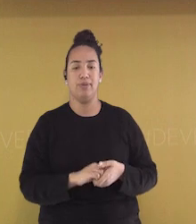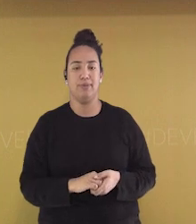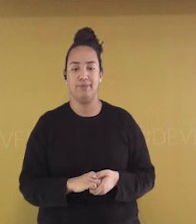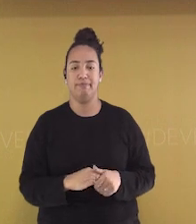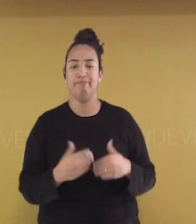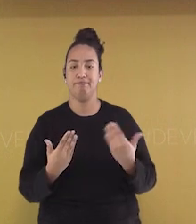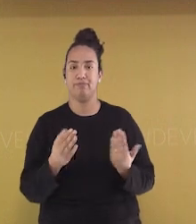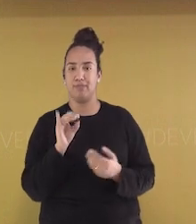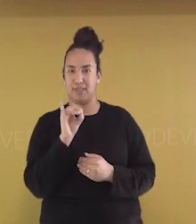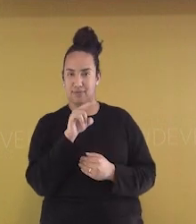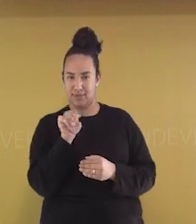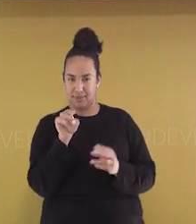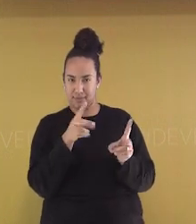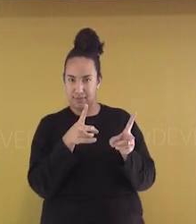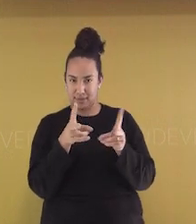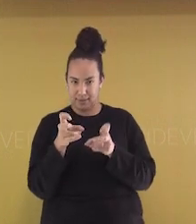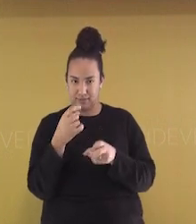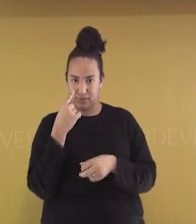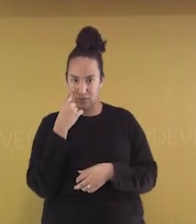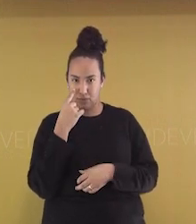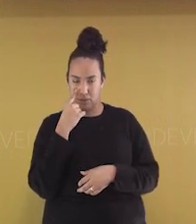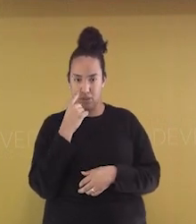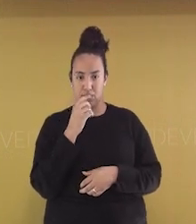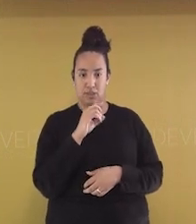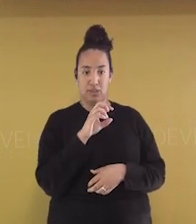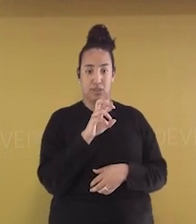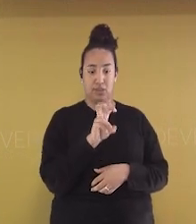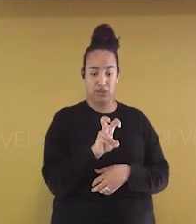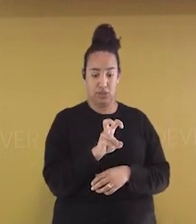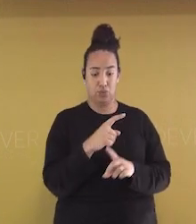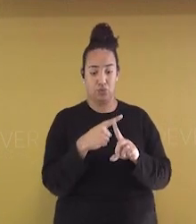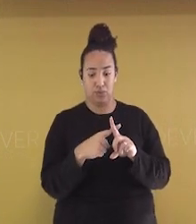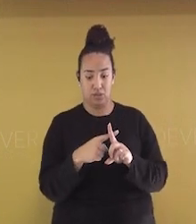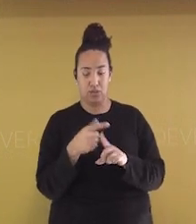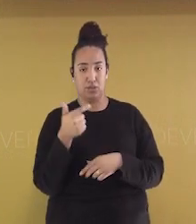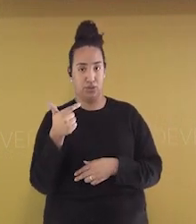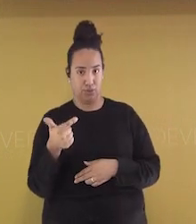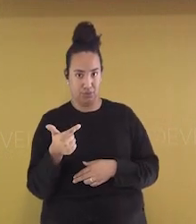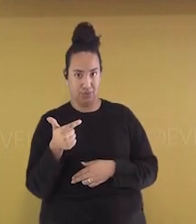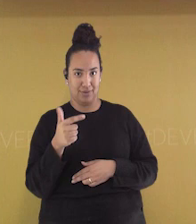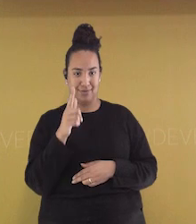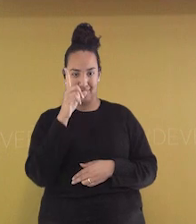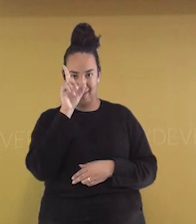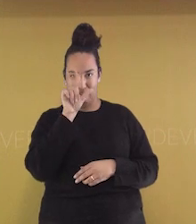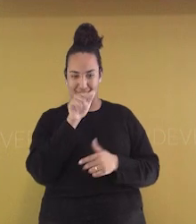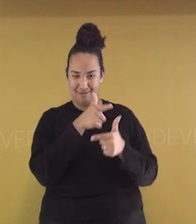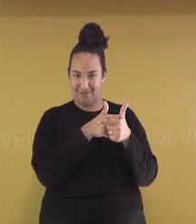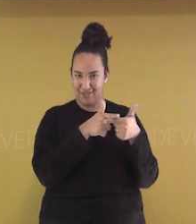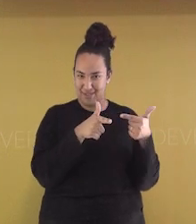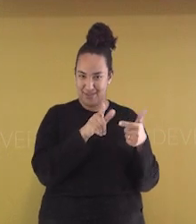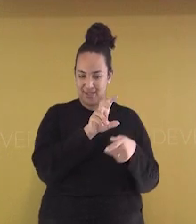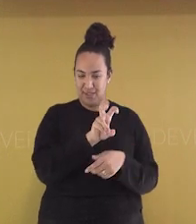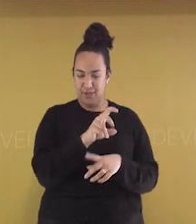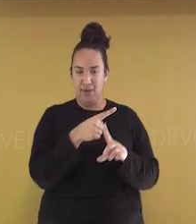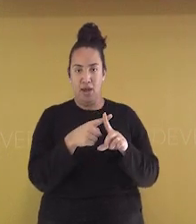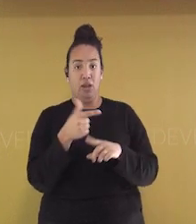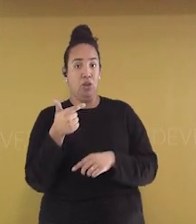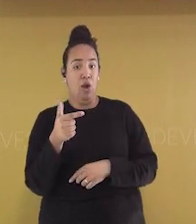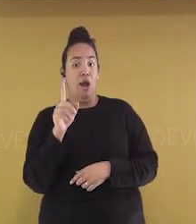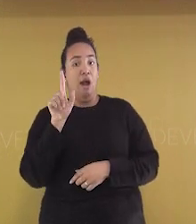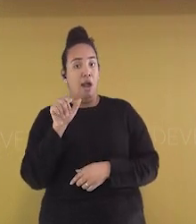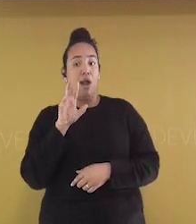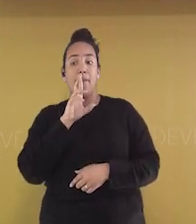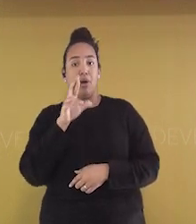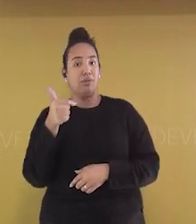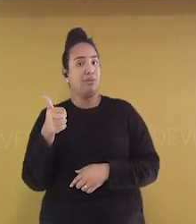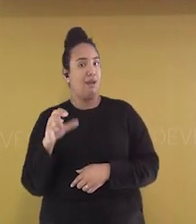você reparar bem, se multiplicarmos o 2 e o 5, que são os divisores do 10, resulta no